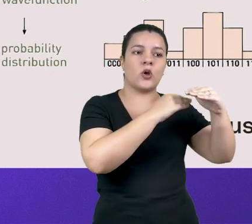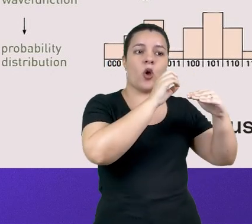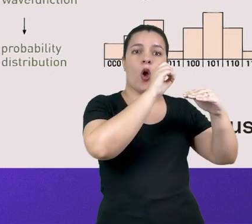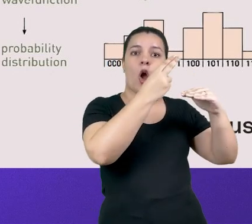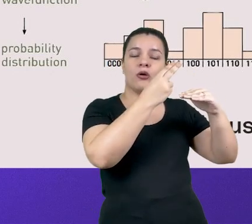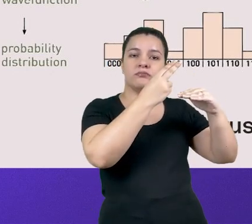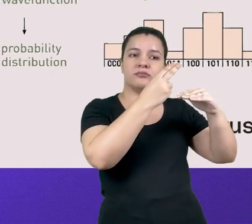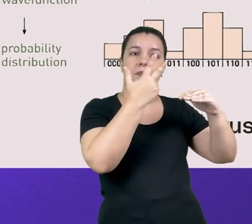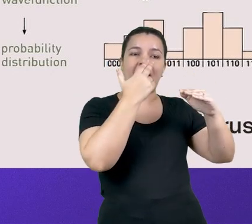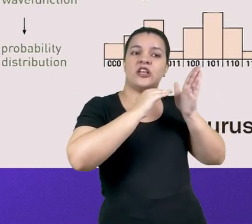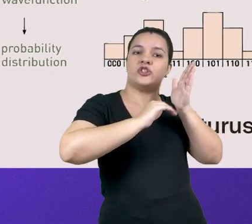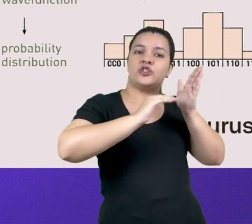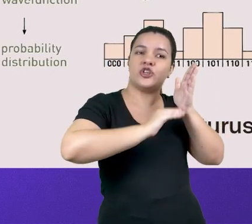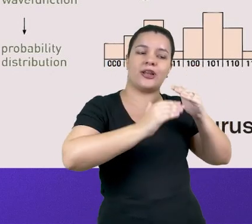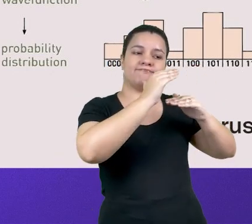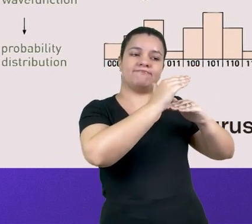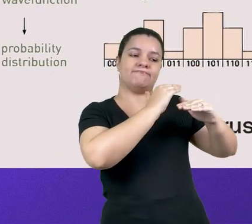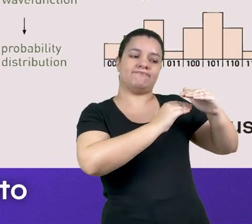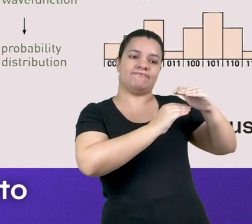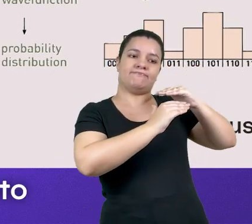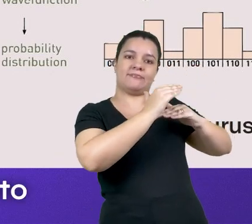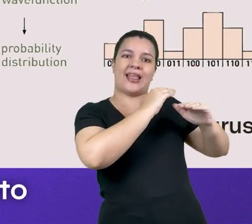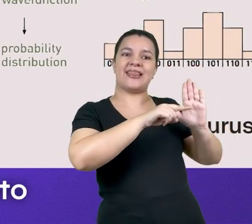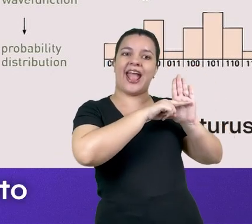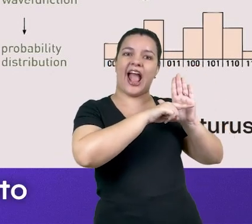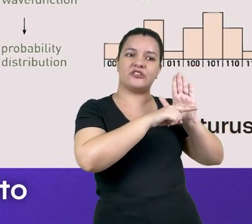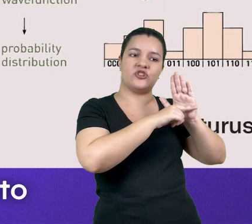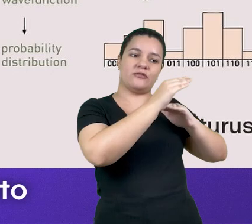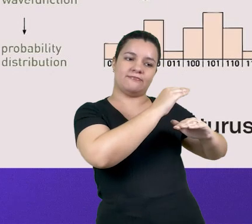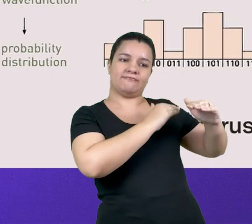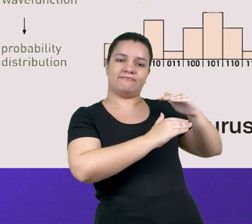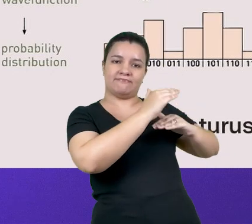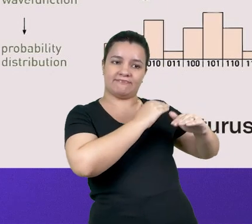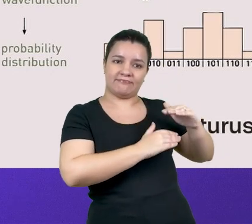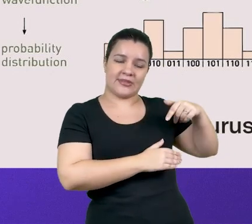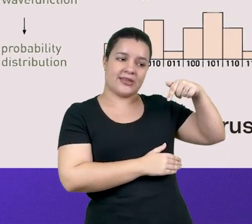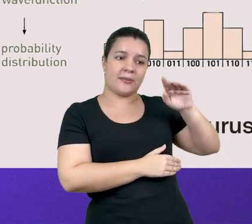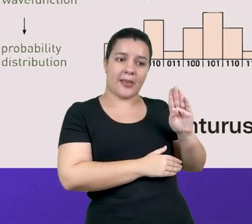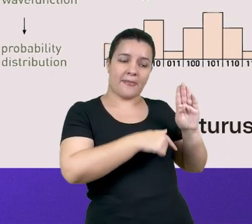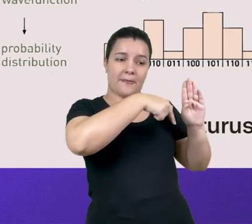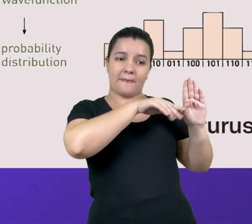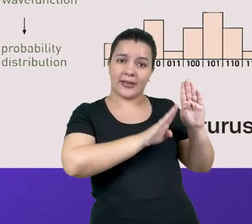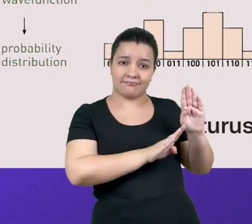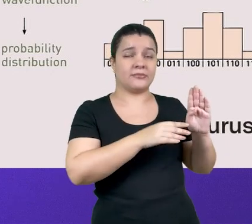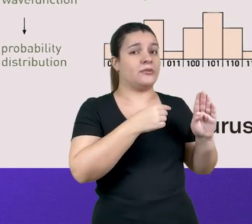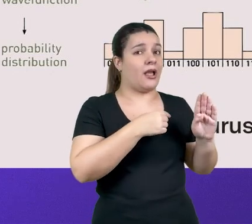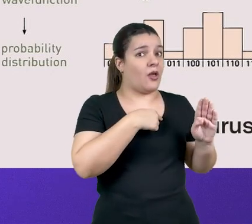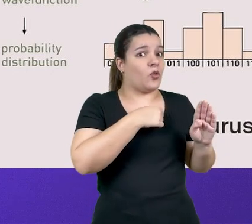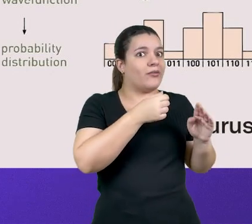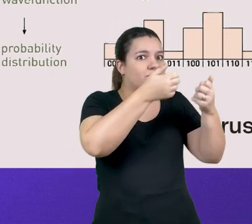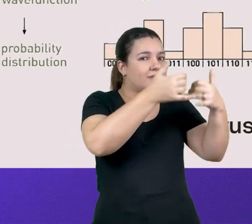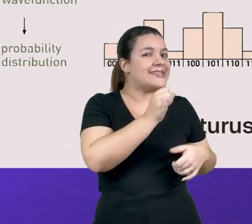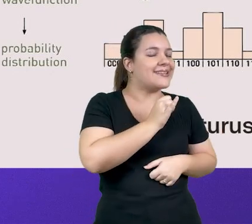de uma forma destrutiva. Um qubit, ele, digamos, influencia negativamente o comportamento de outro qubit. Veja, eu estou fazendo aqui uma definição bem